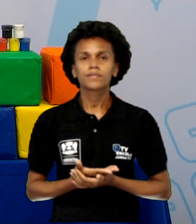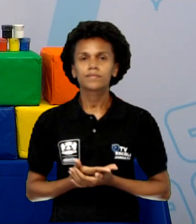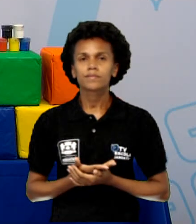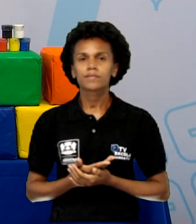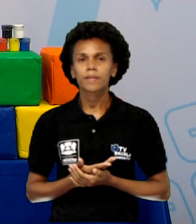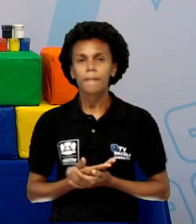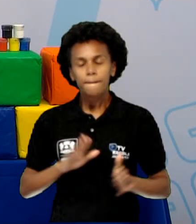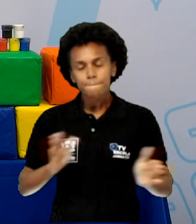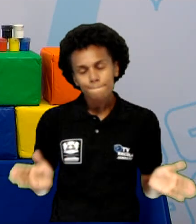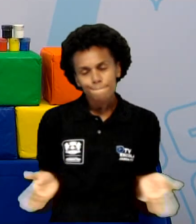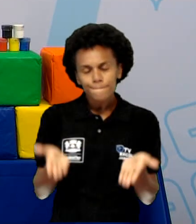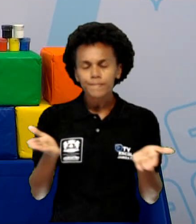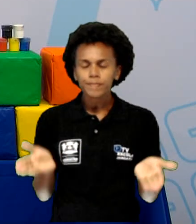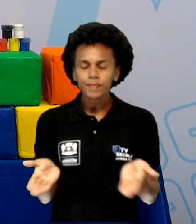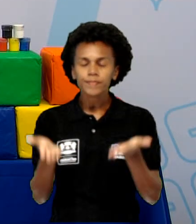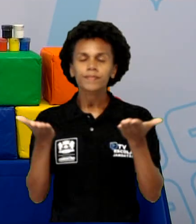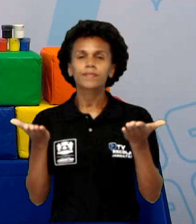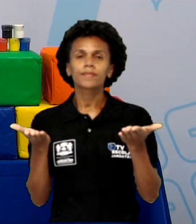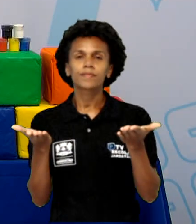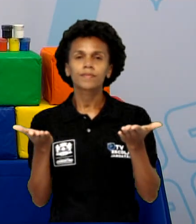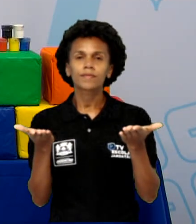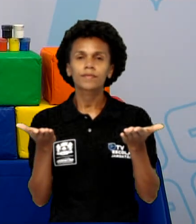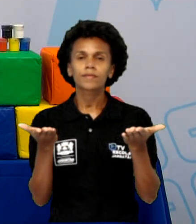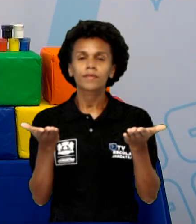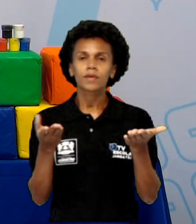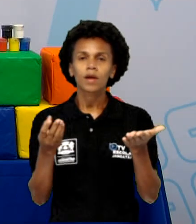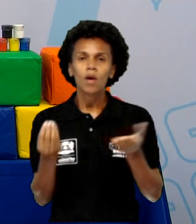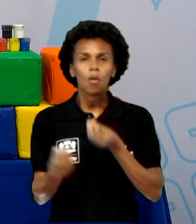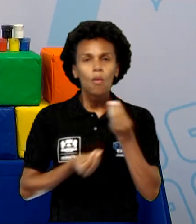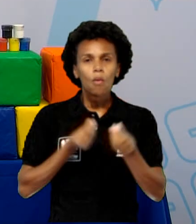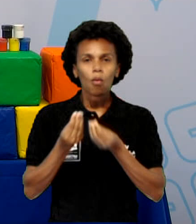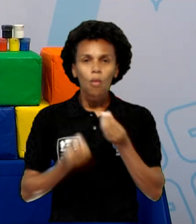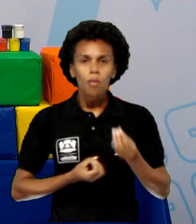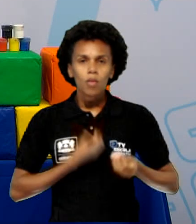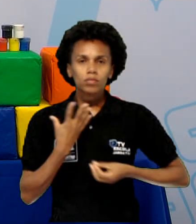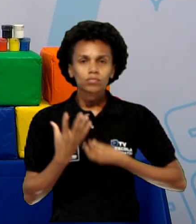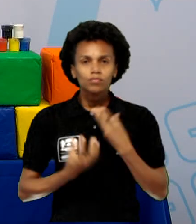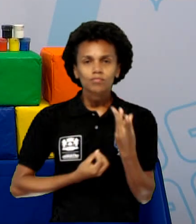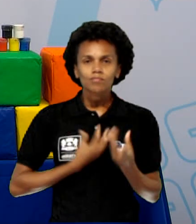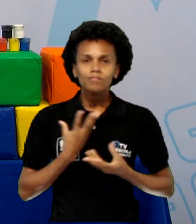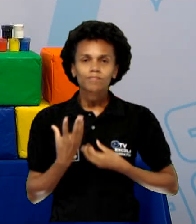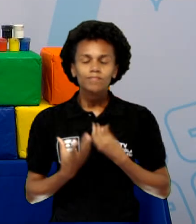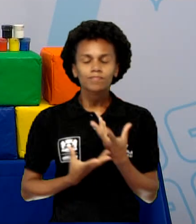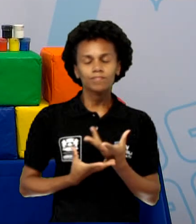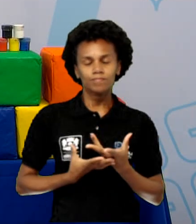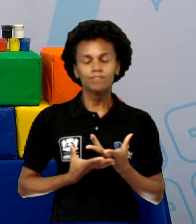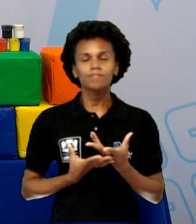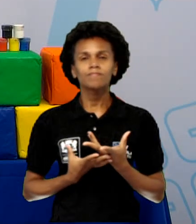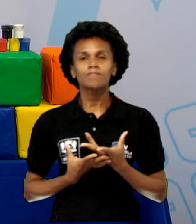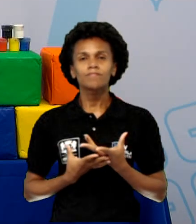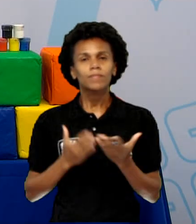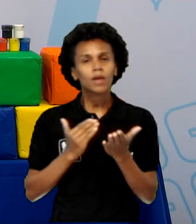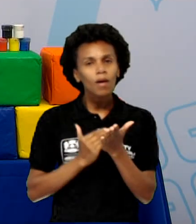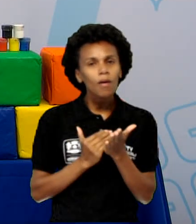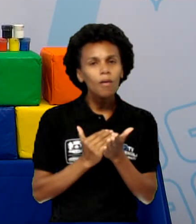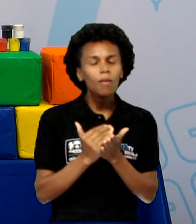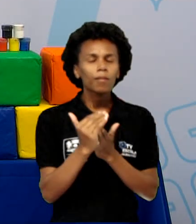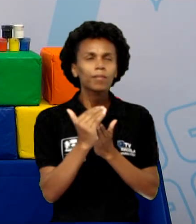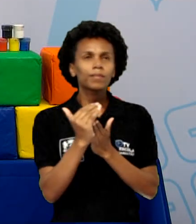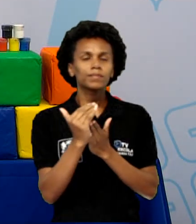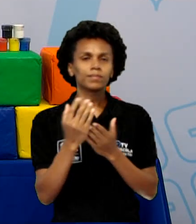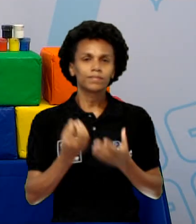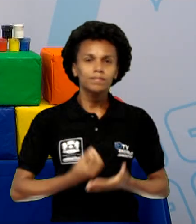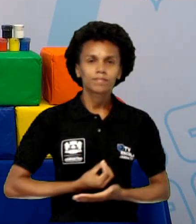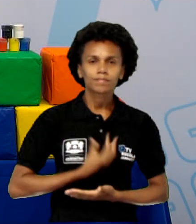na gente a forma de se expressar, a habilidade de se expressar. A gente começa a ter um canal de expressão para que a gente possa expressar os